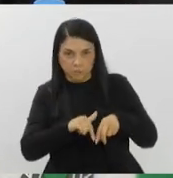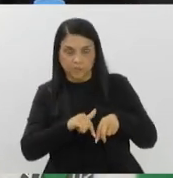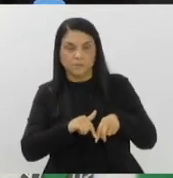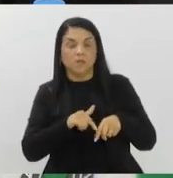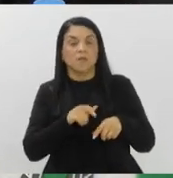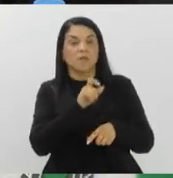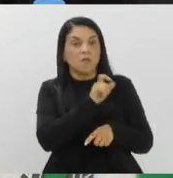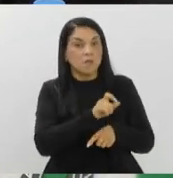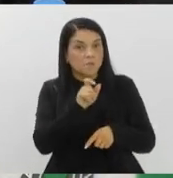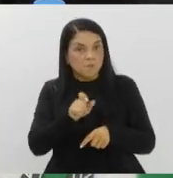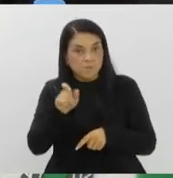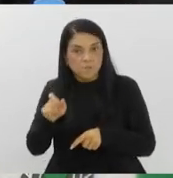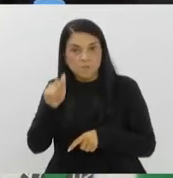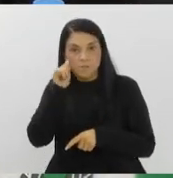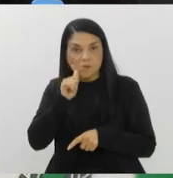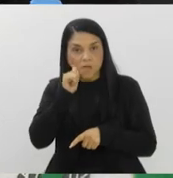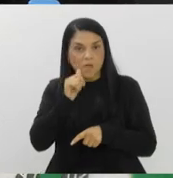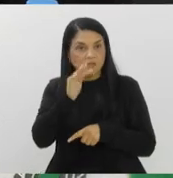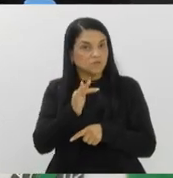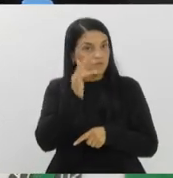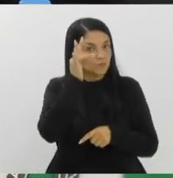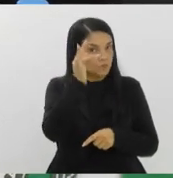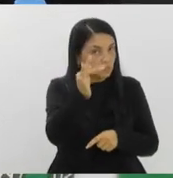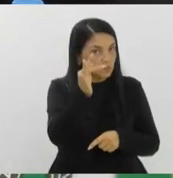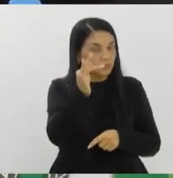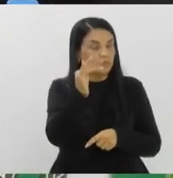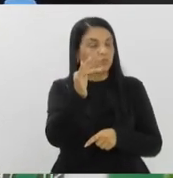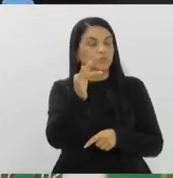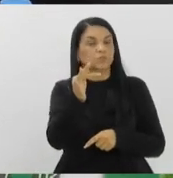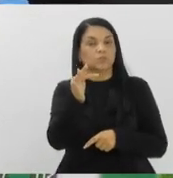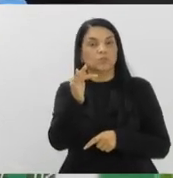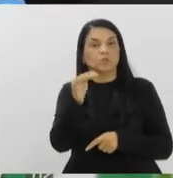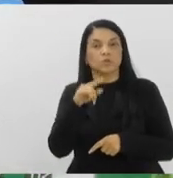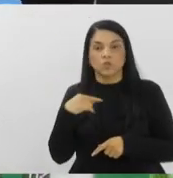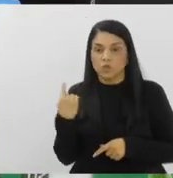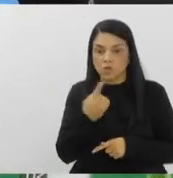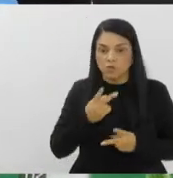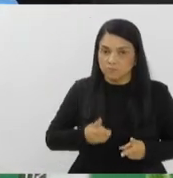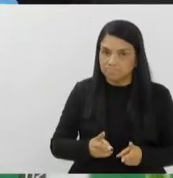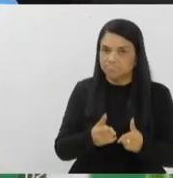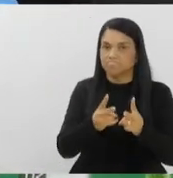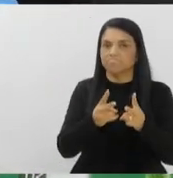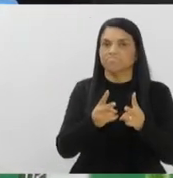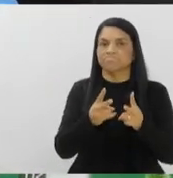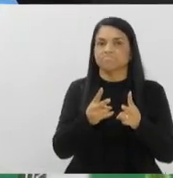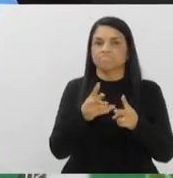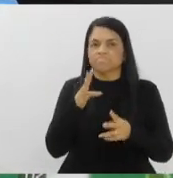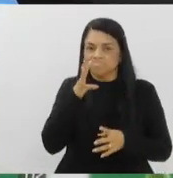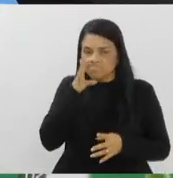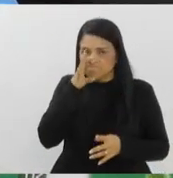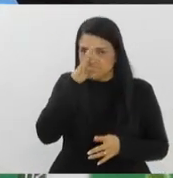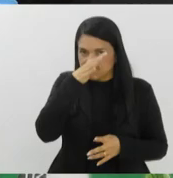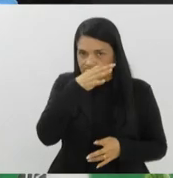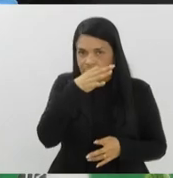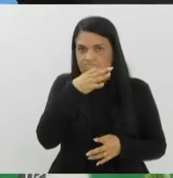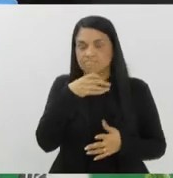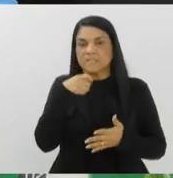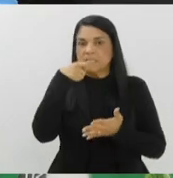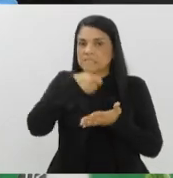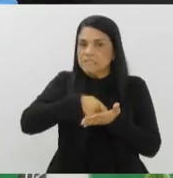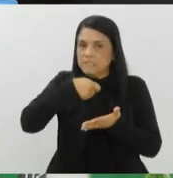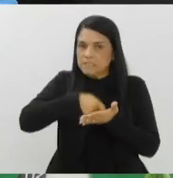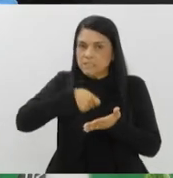as mulheres que virão, né, que nós estamos aqui e continuamos sendo resistência e